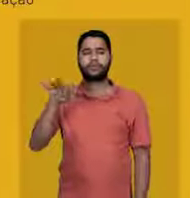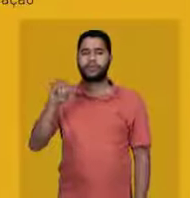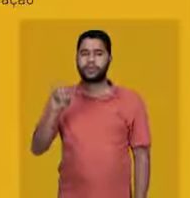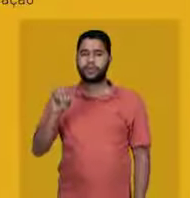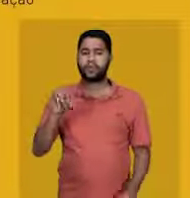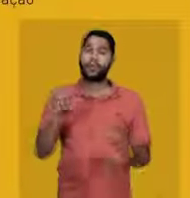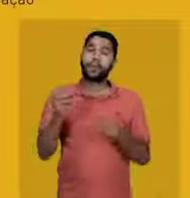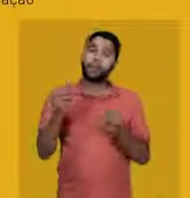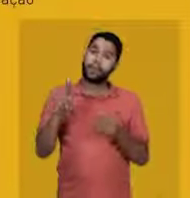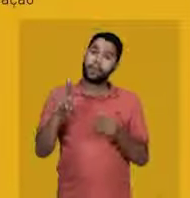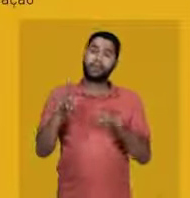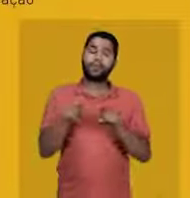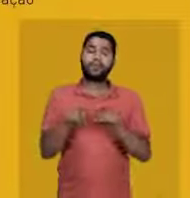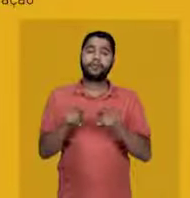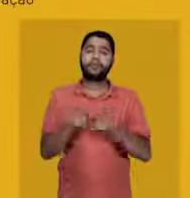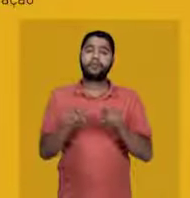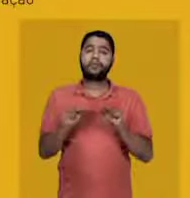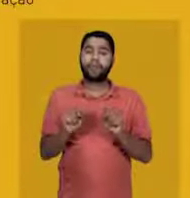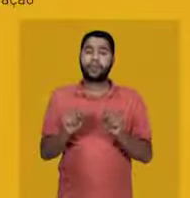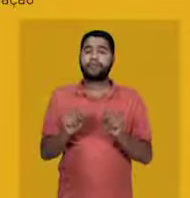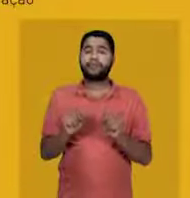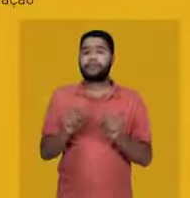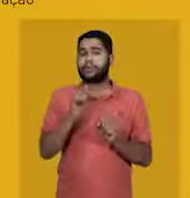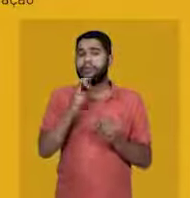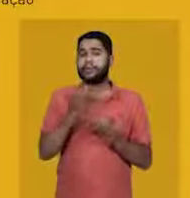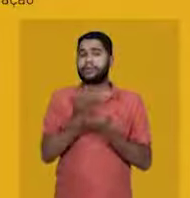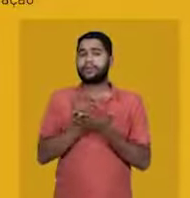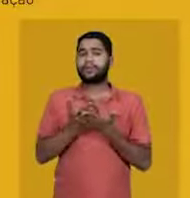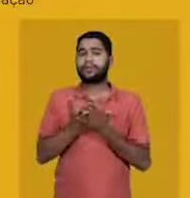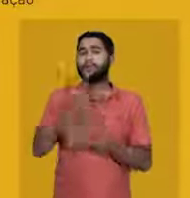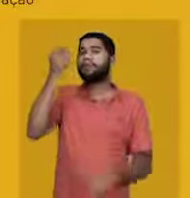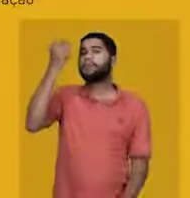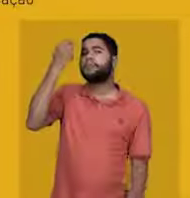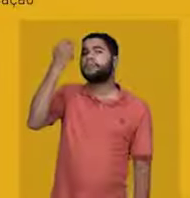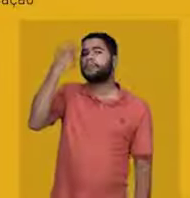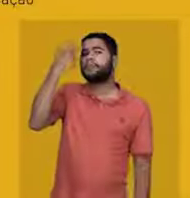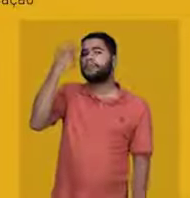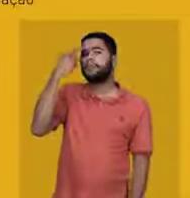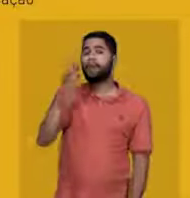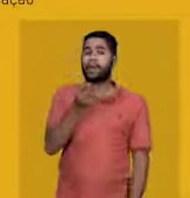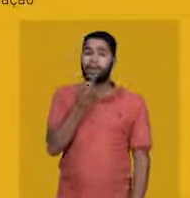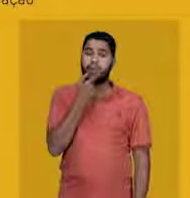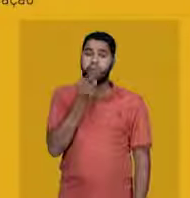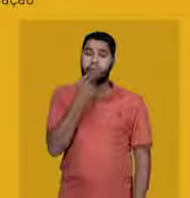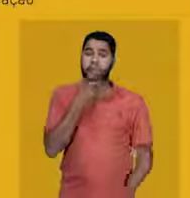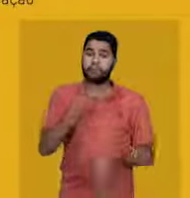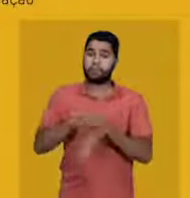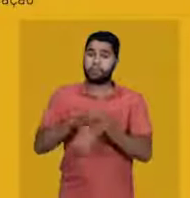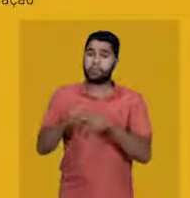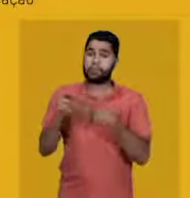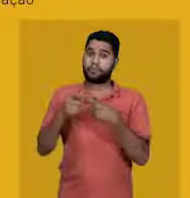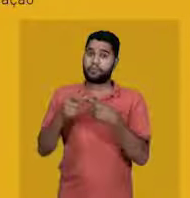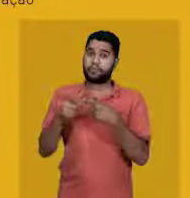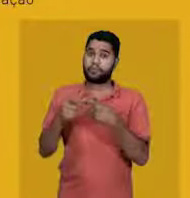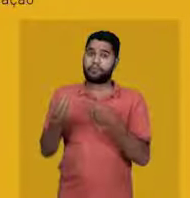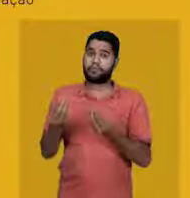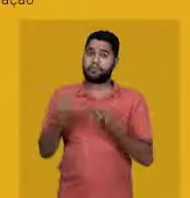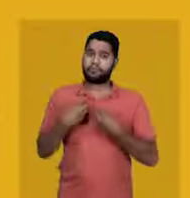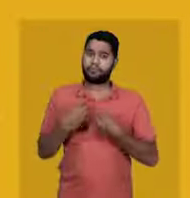né? Ou a conjuntivite bacteriana pode ser tratada com colírios, antibióticos com indicação médica.